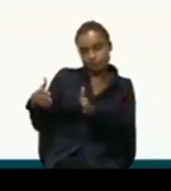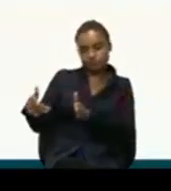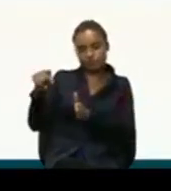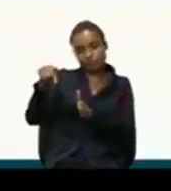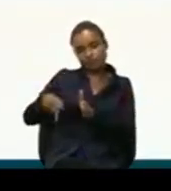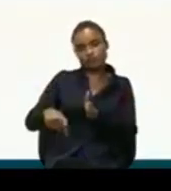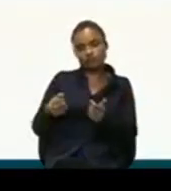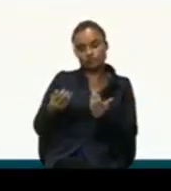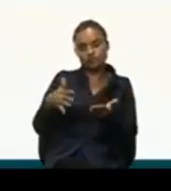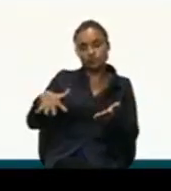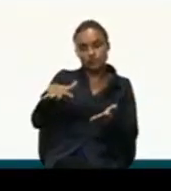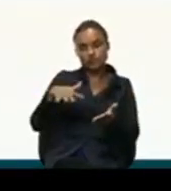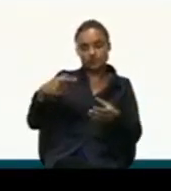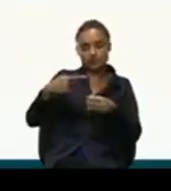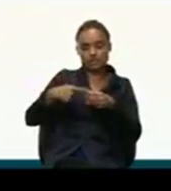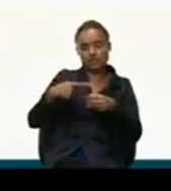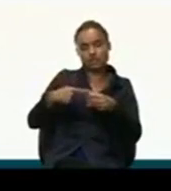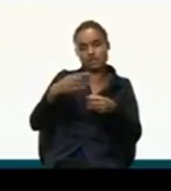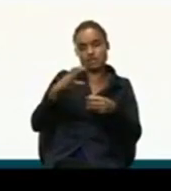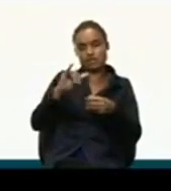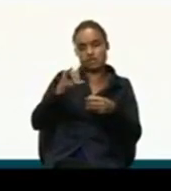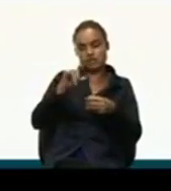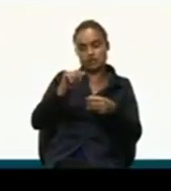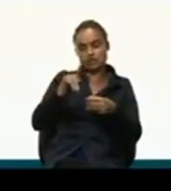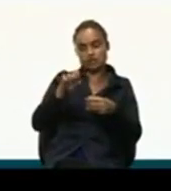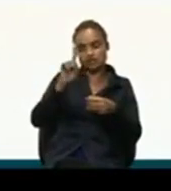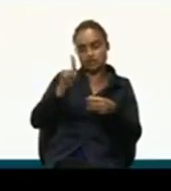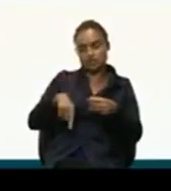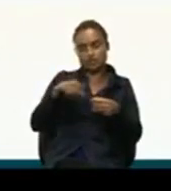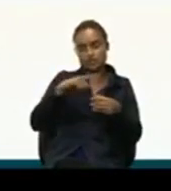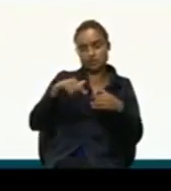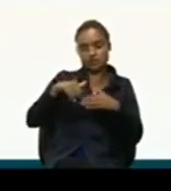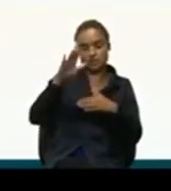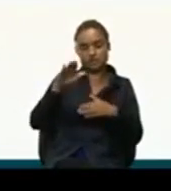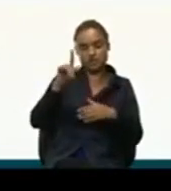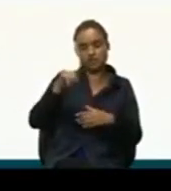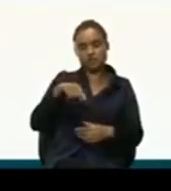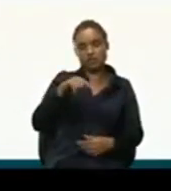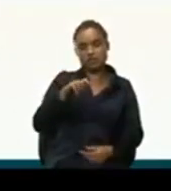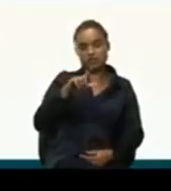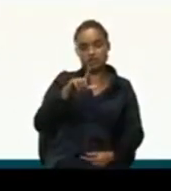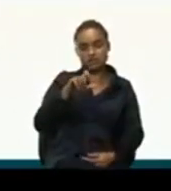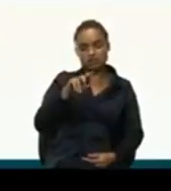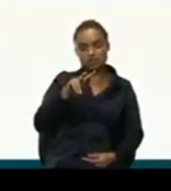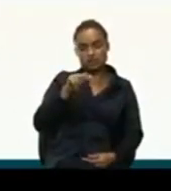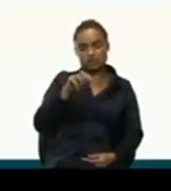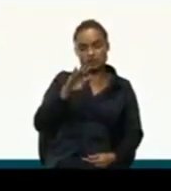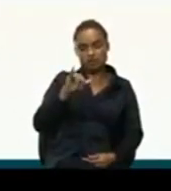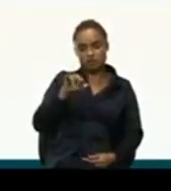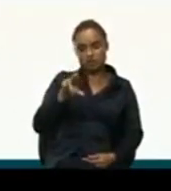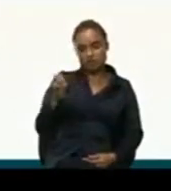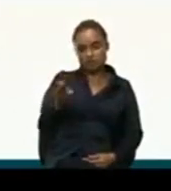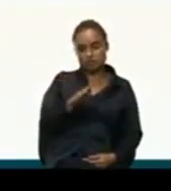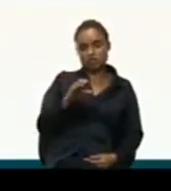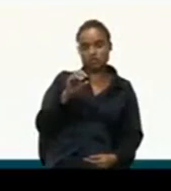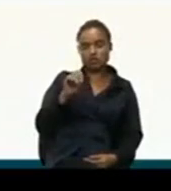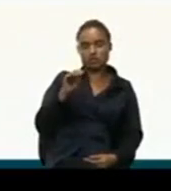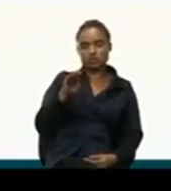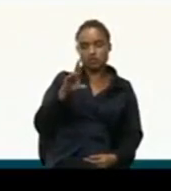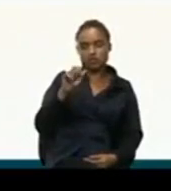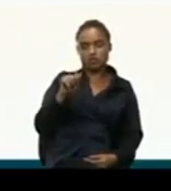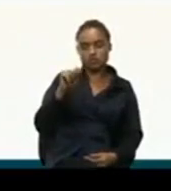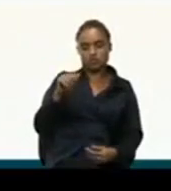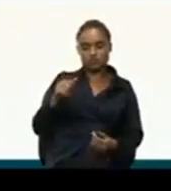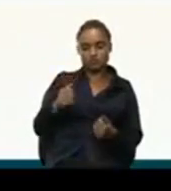cidade. Certo? Então, isso é uma estação elevatória de água bruta. E a obra aqui era o seguinte: aqui